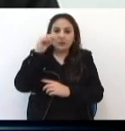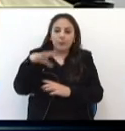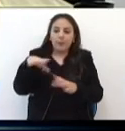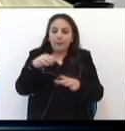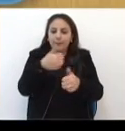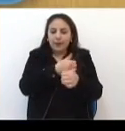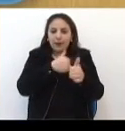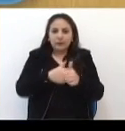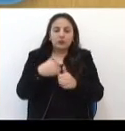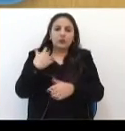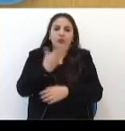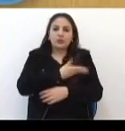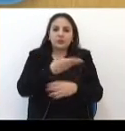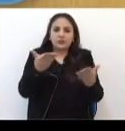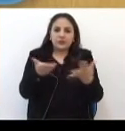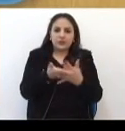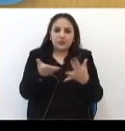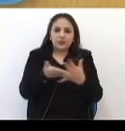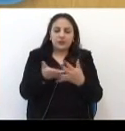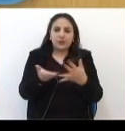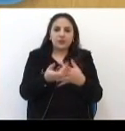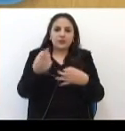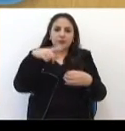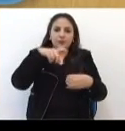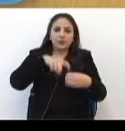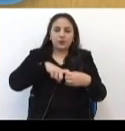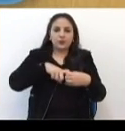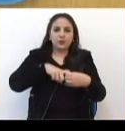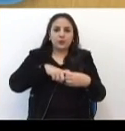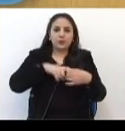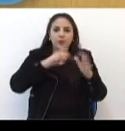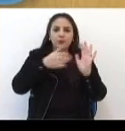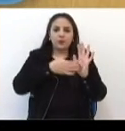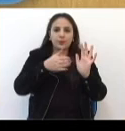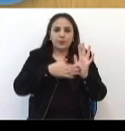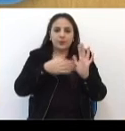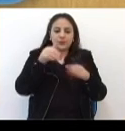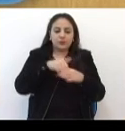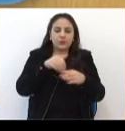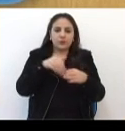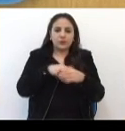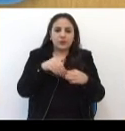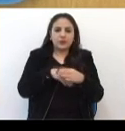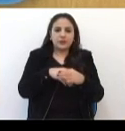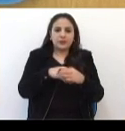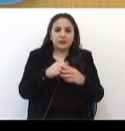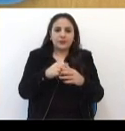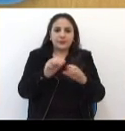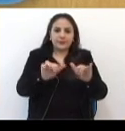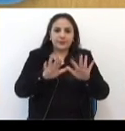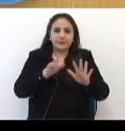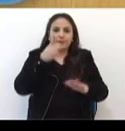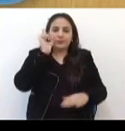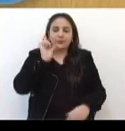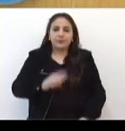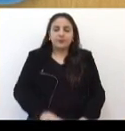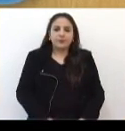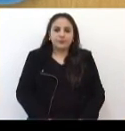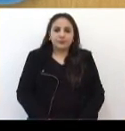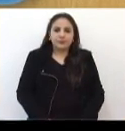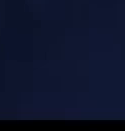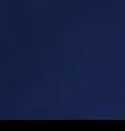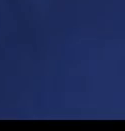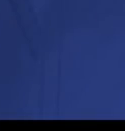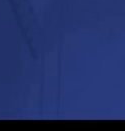da nossa abrangência. E agora nós vamos para um rápido intervalo e retornamos com as propostas votadas na sessão plenária de